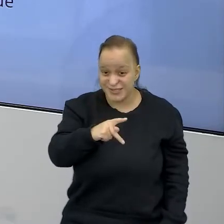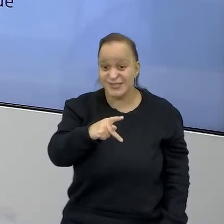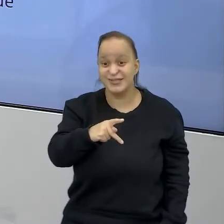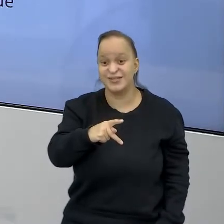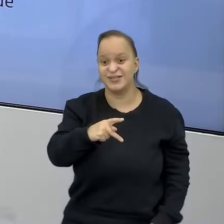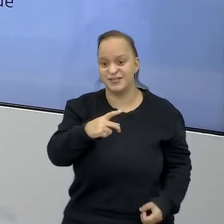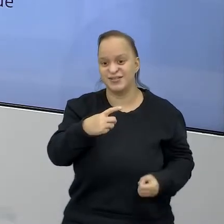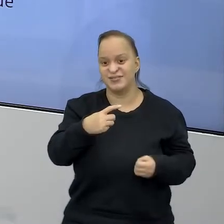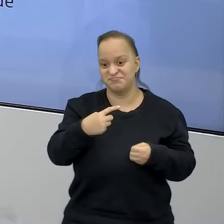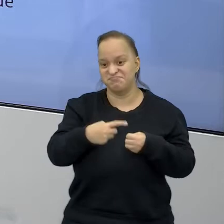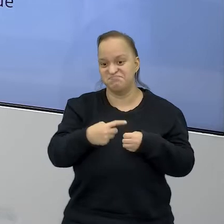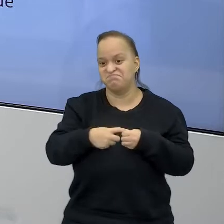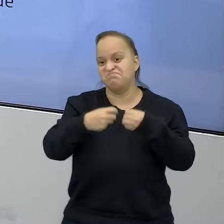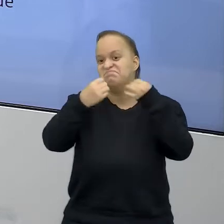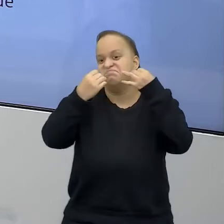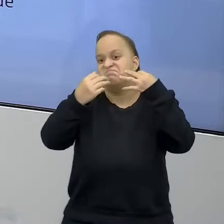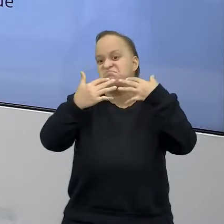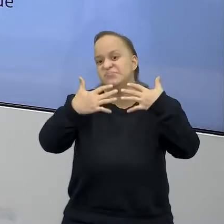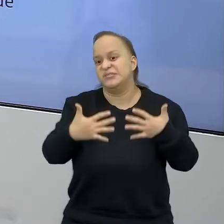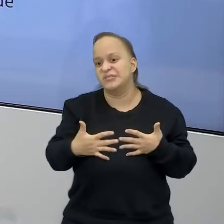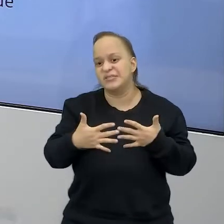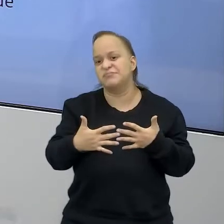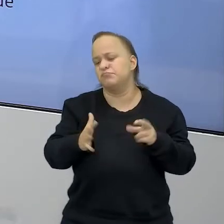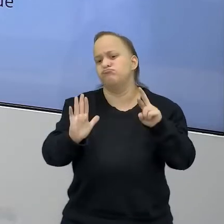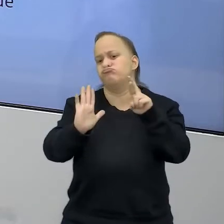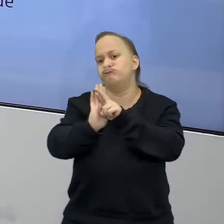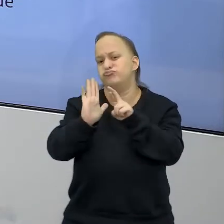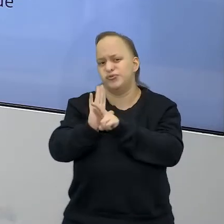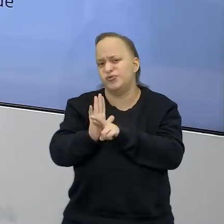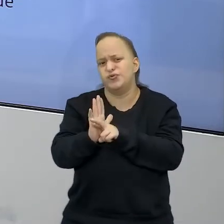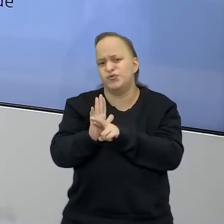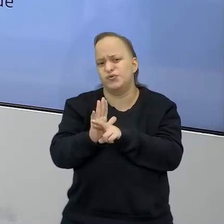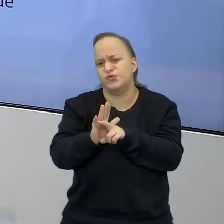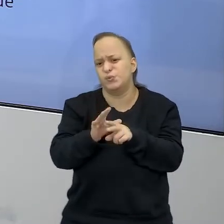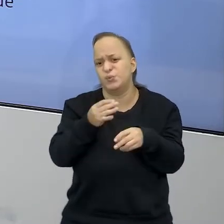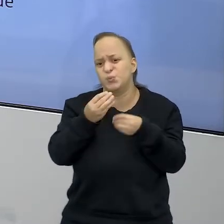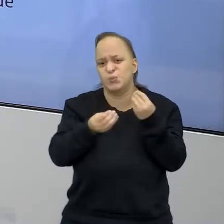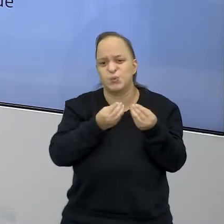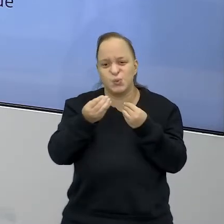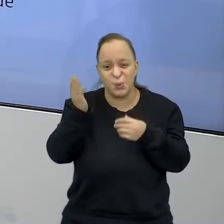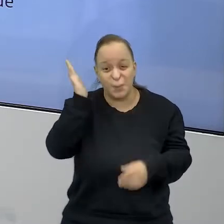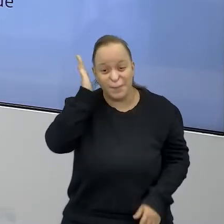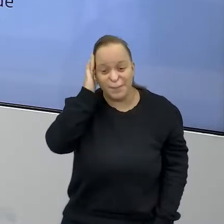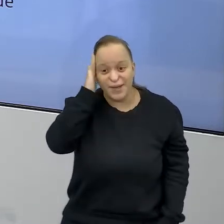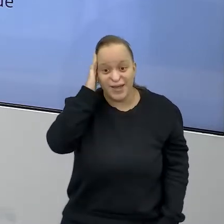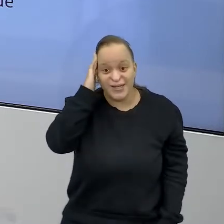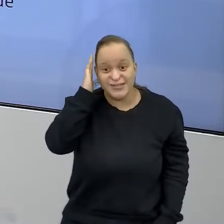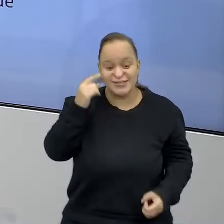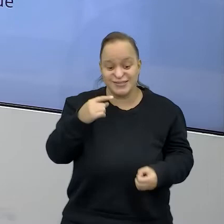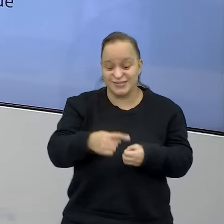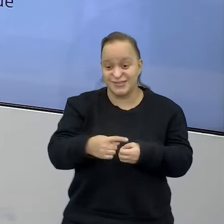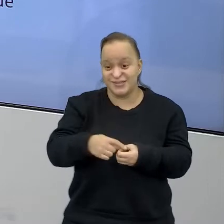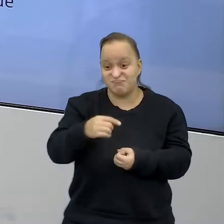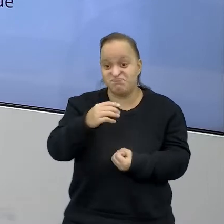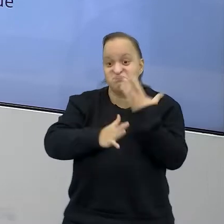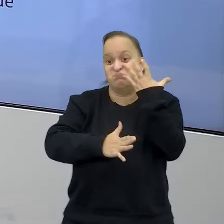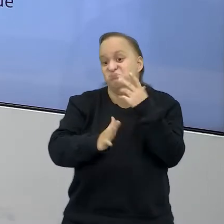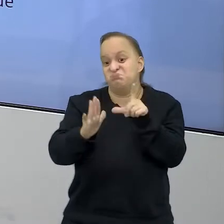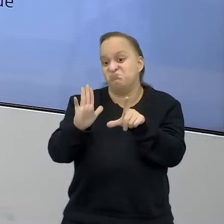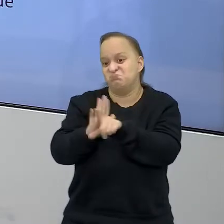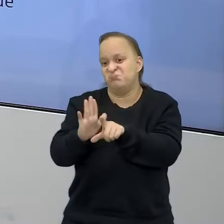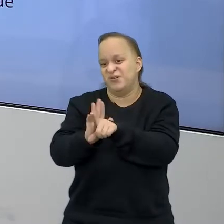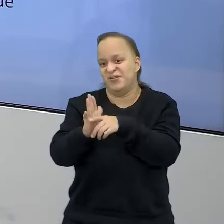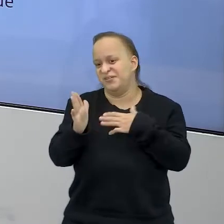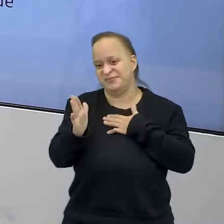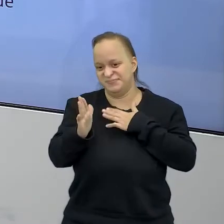Tá? E como é que eu sei? Porque a cidade é minha e eu coloquei as leis, tá? Mas, assim,